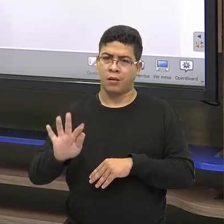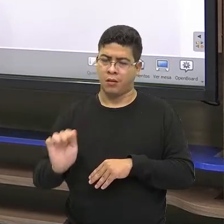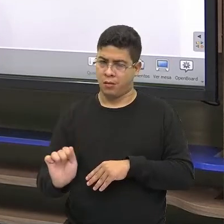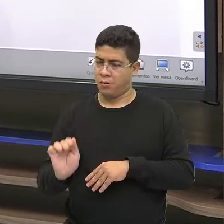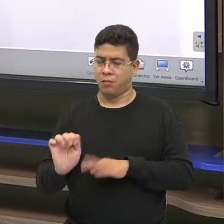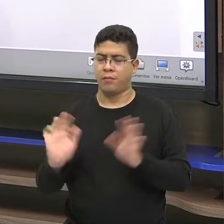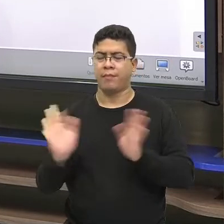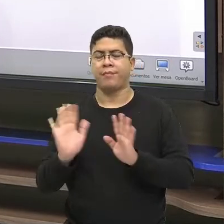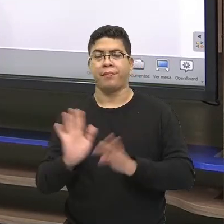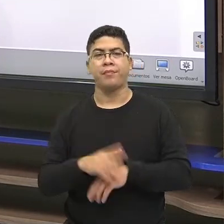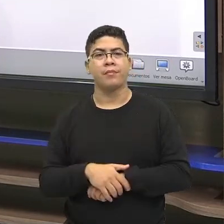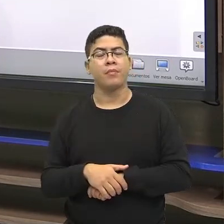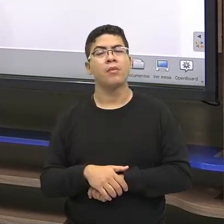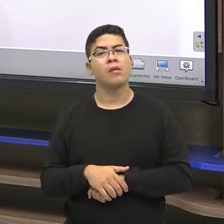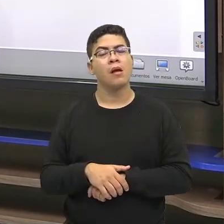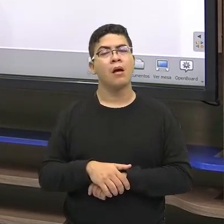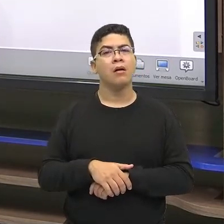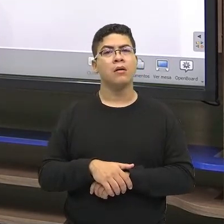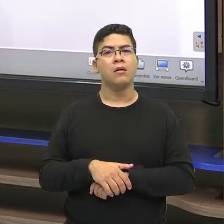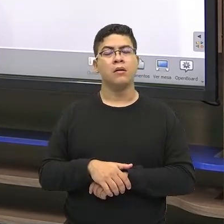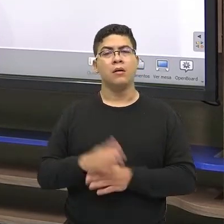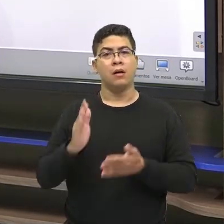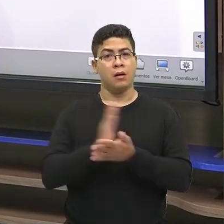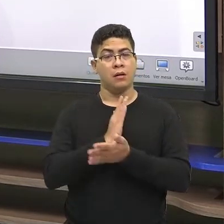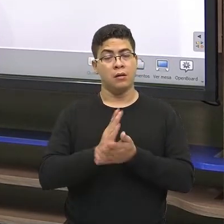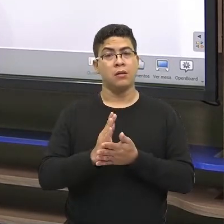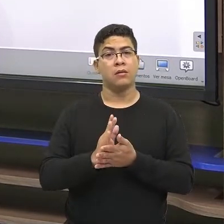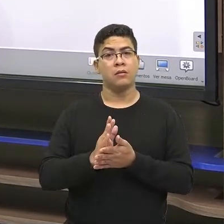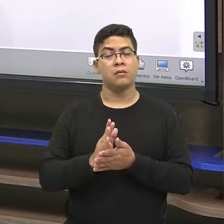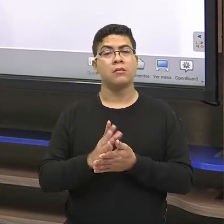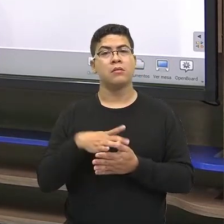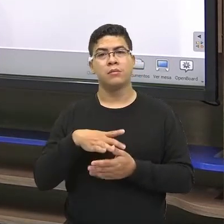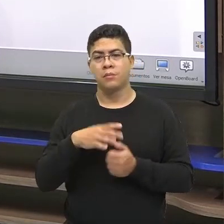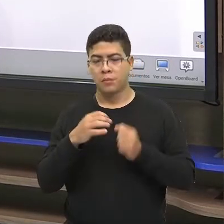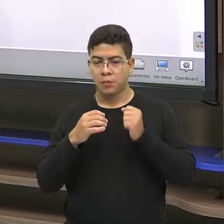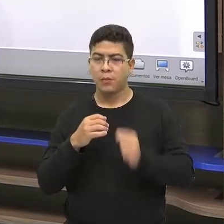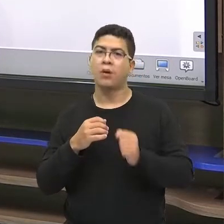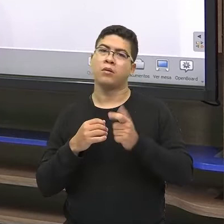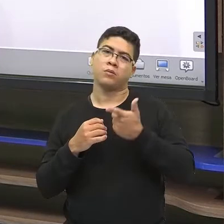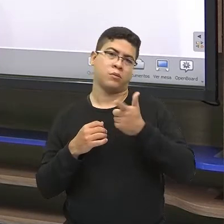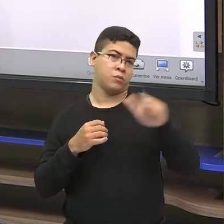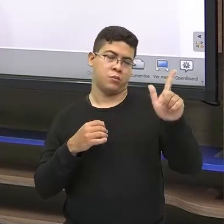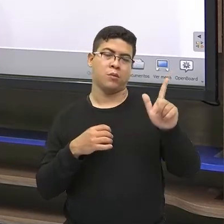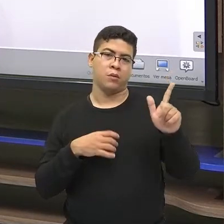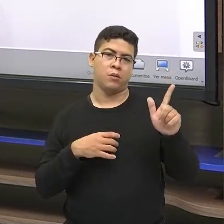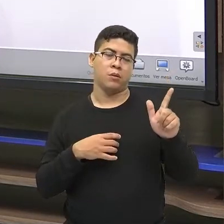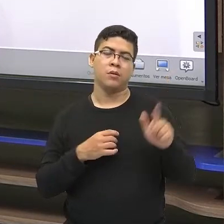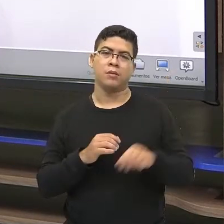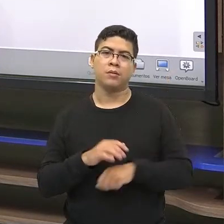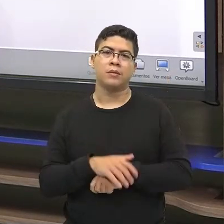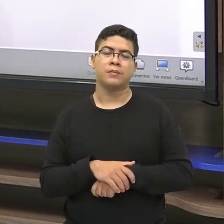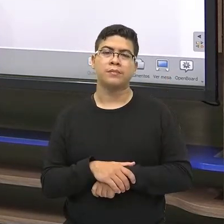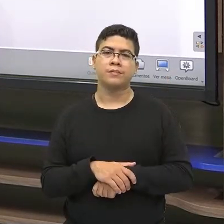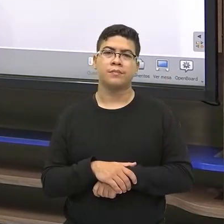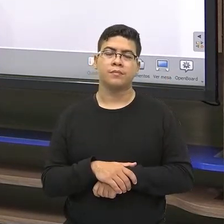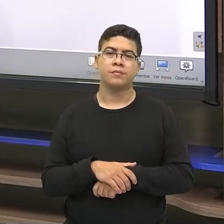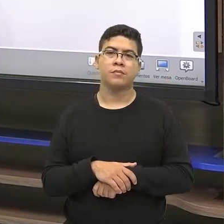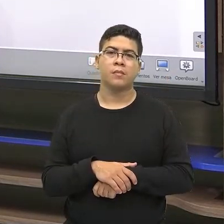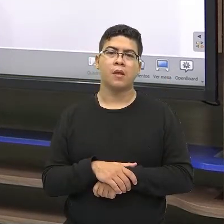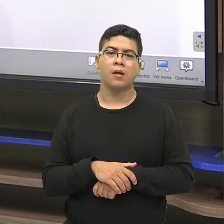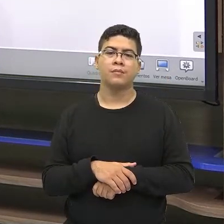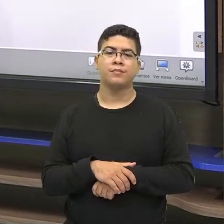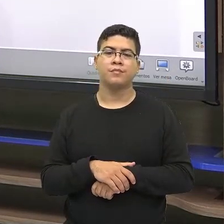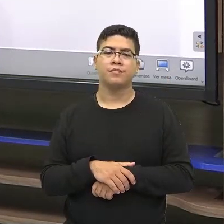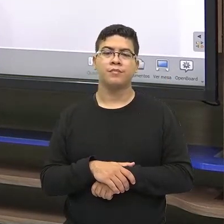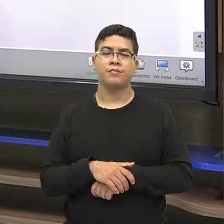Mas no caso do Manuel Bandeira, é realmente ele. Então, quando ele diz, hoje acordei e ainda